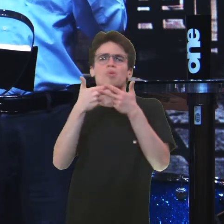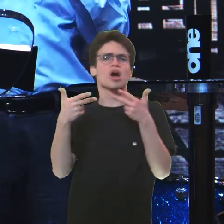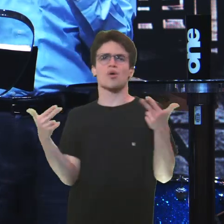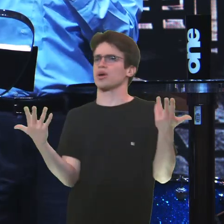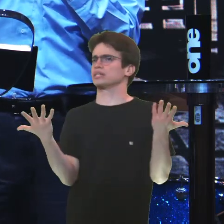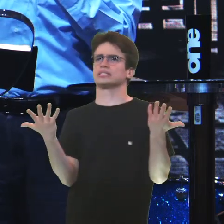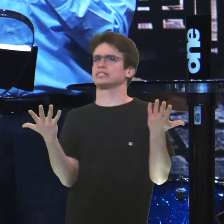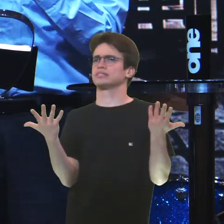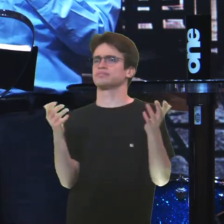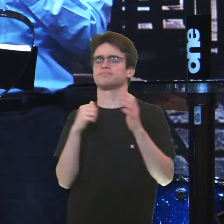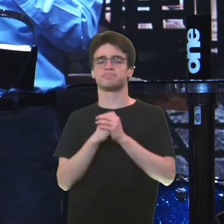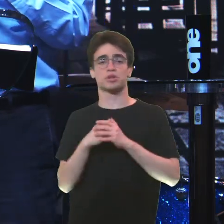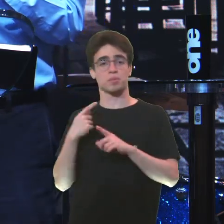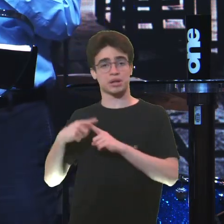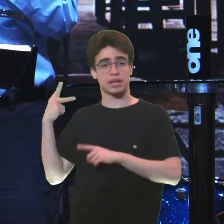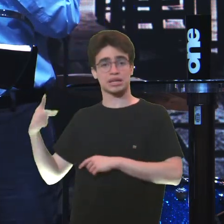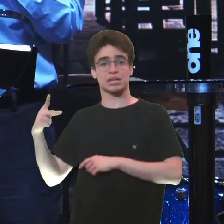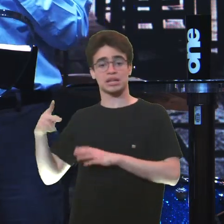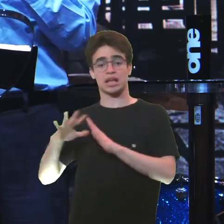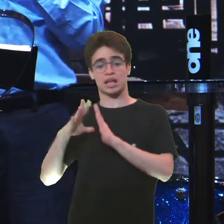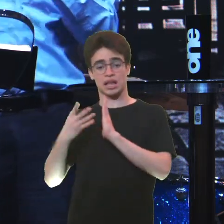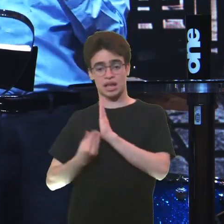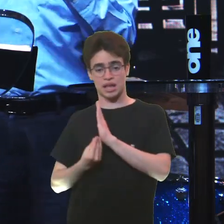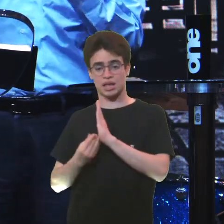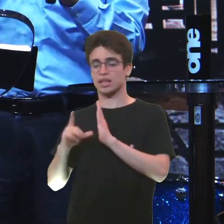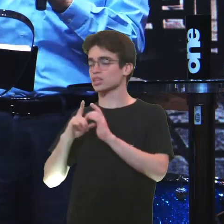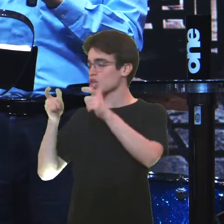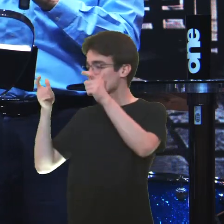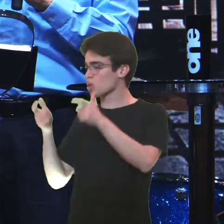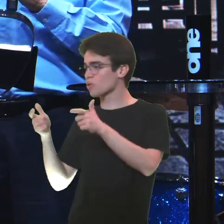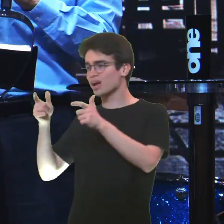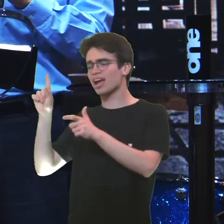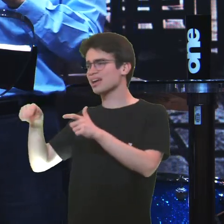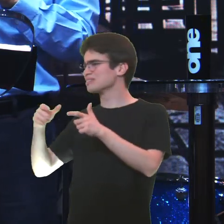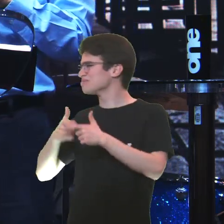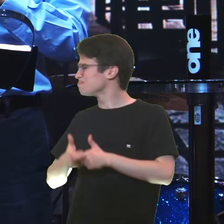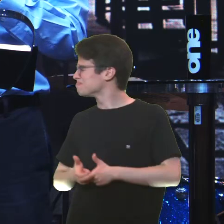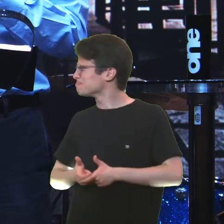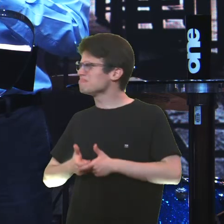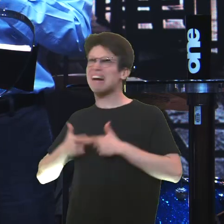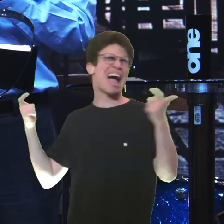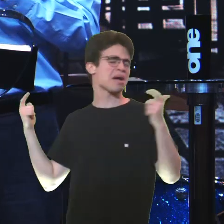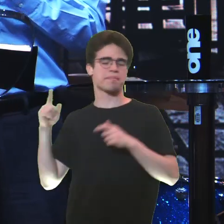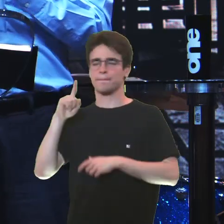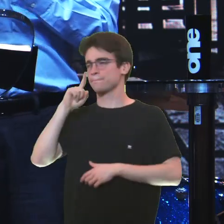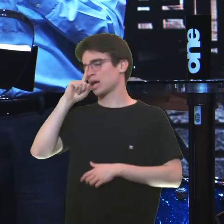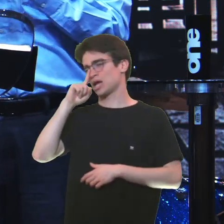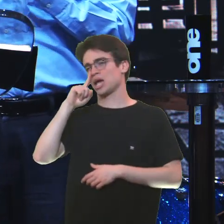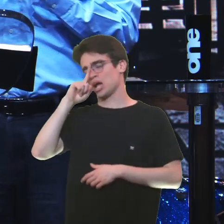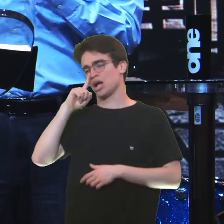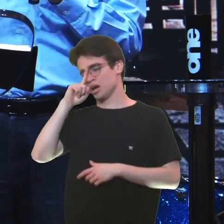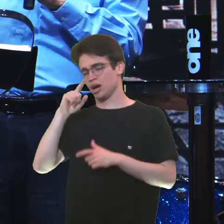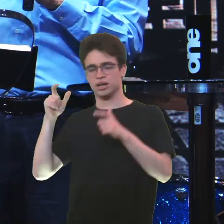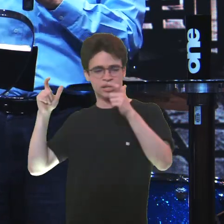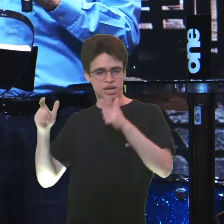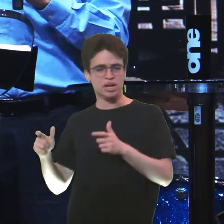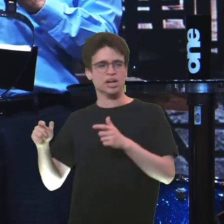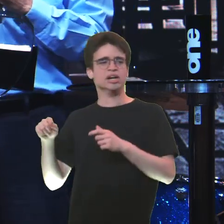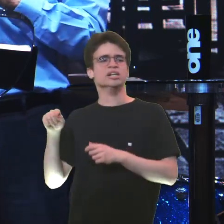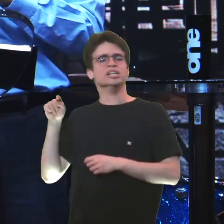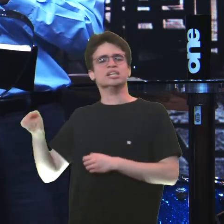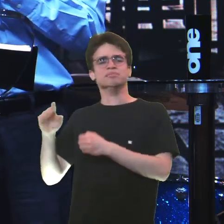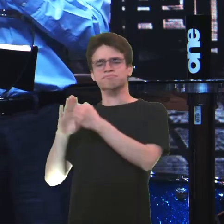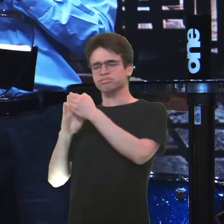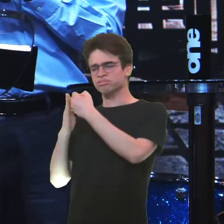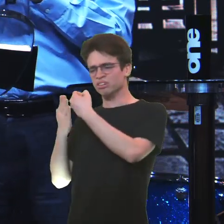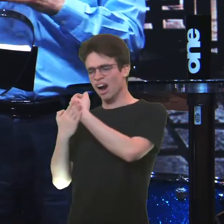Él tenía su iglesia Ele tinha sua igreja en una de las zonas más peligrosas de la em uma das ciudad. regiões mais perigosas da cidade. Una zona